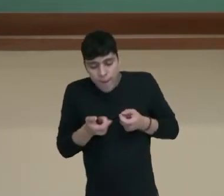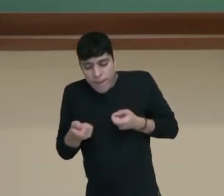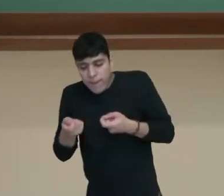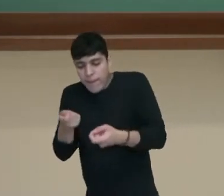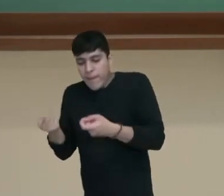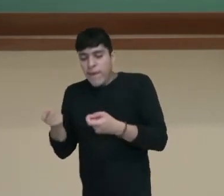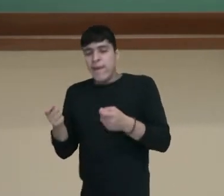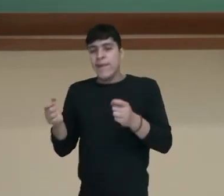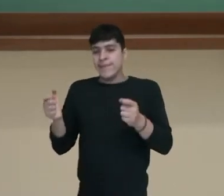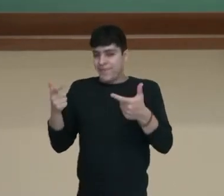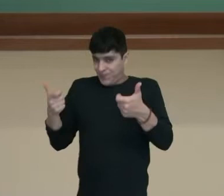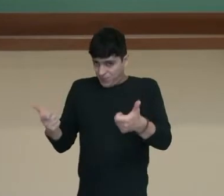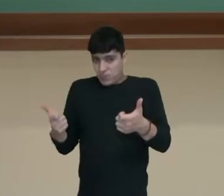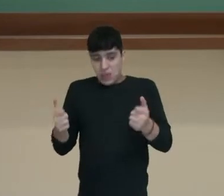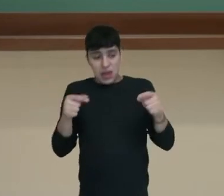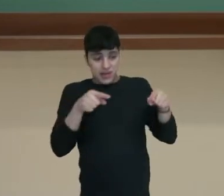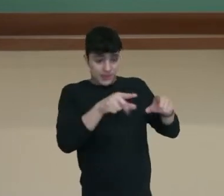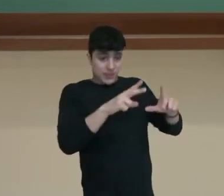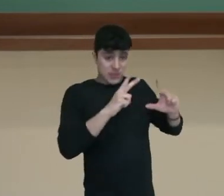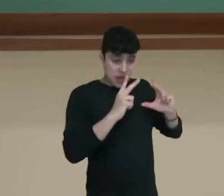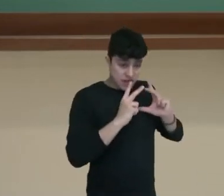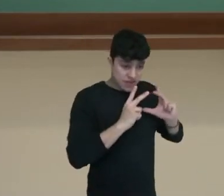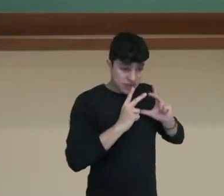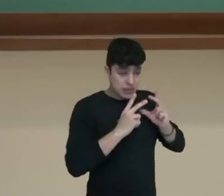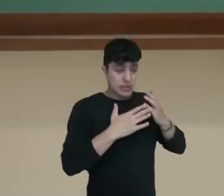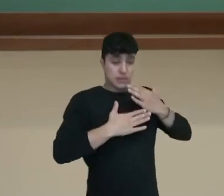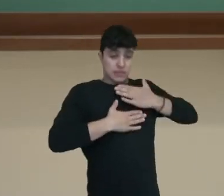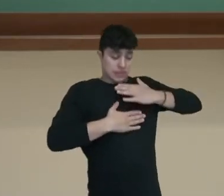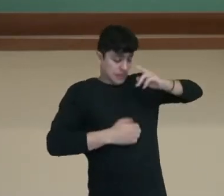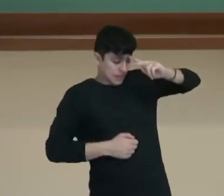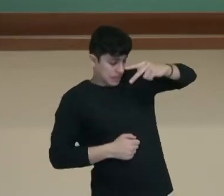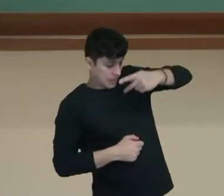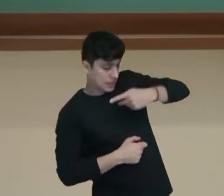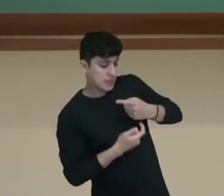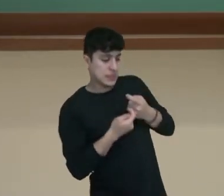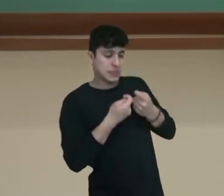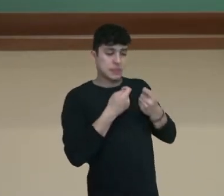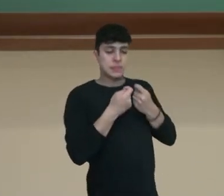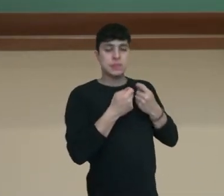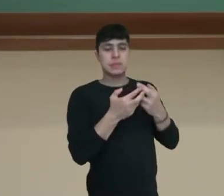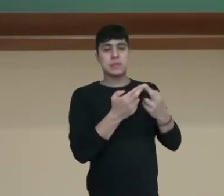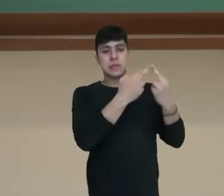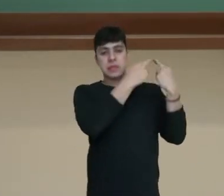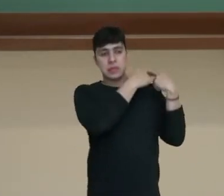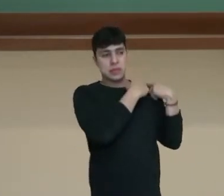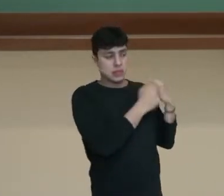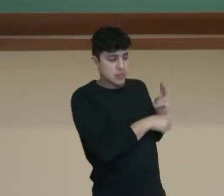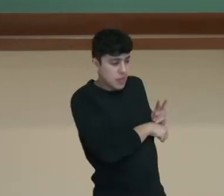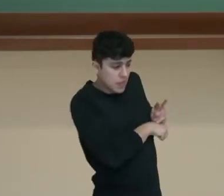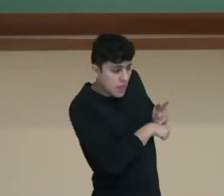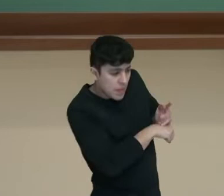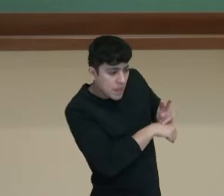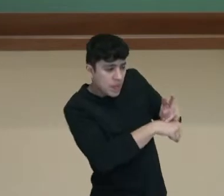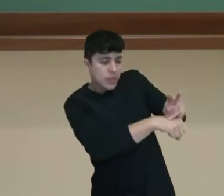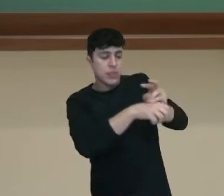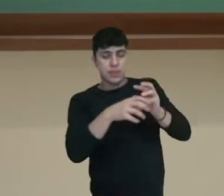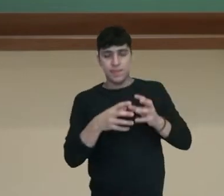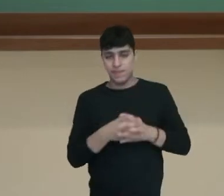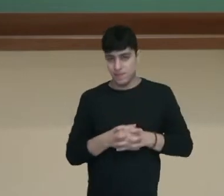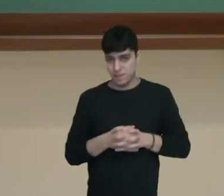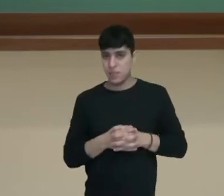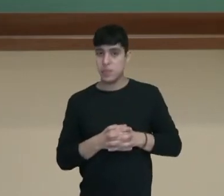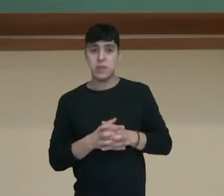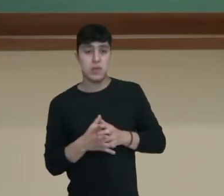privado. Isso é meu, né? Isso é de minha responsabilidade. Sou eu que vou manter isso daqui, né? E é claro